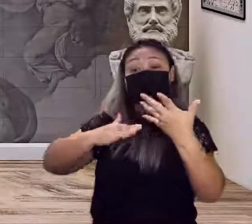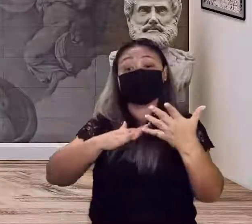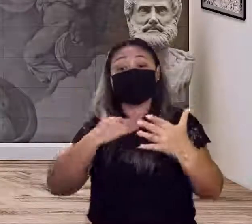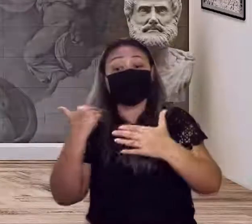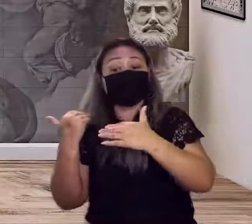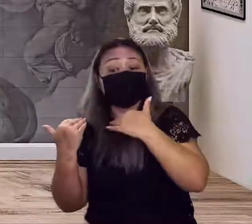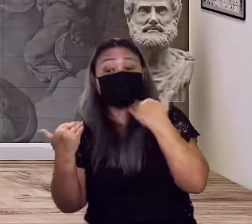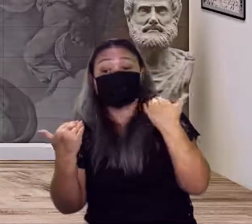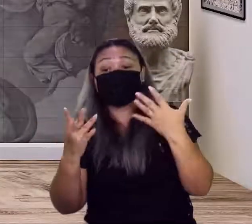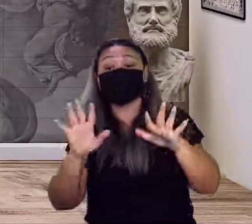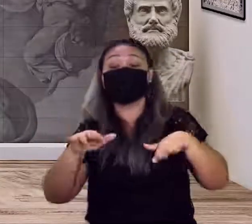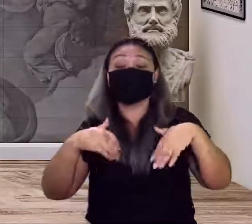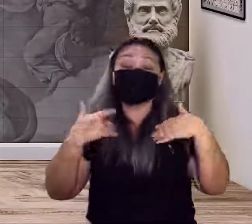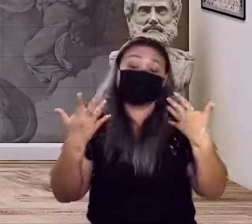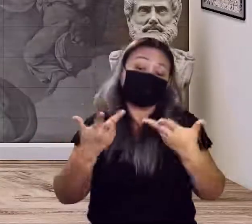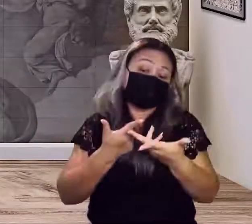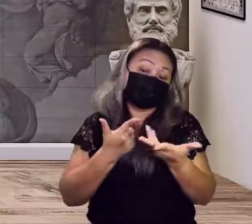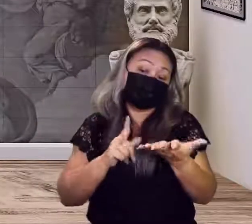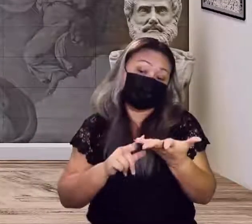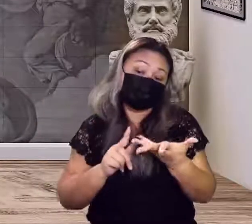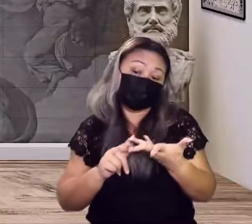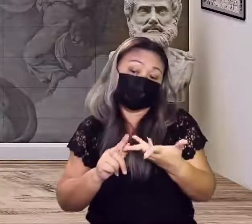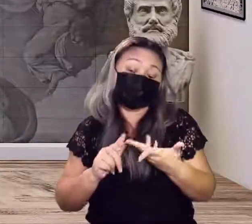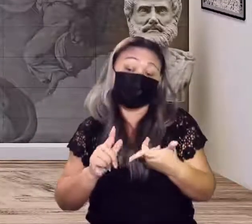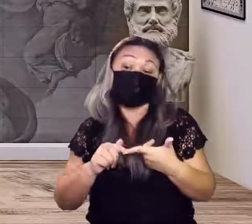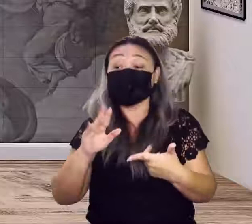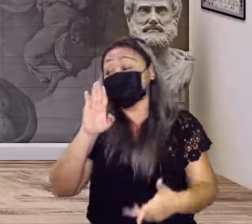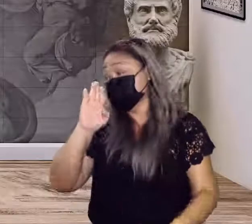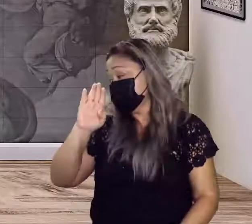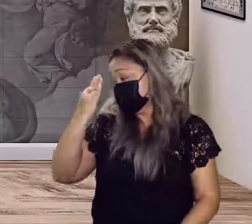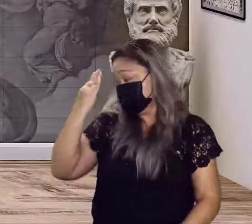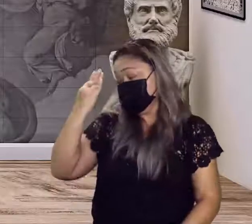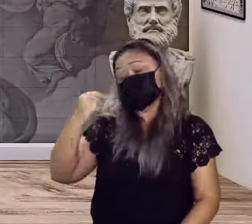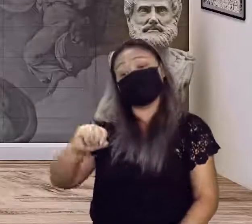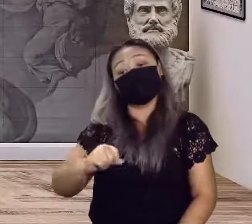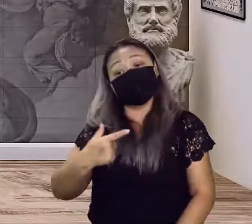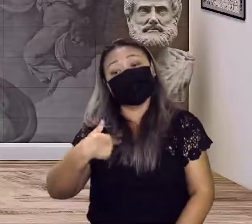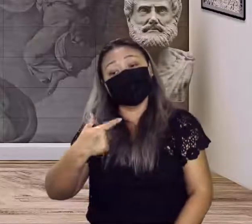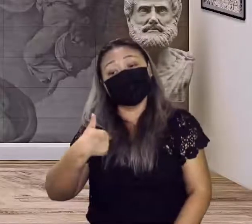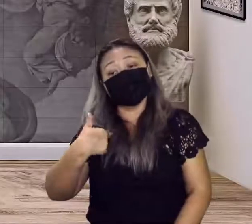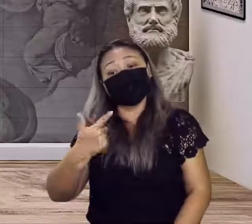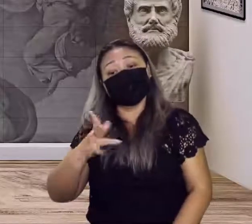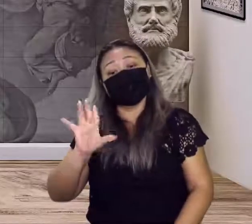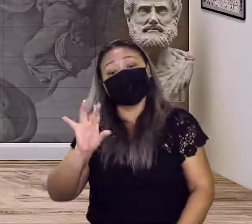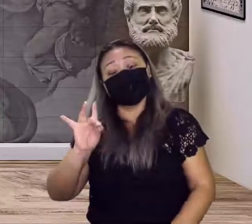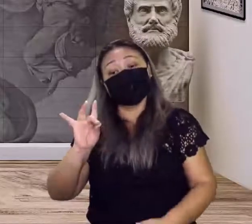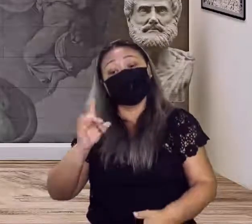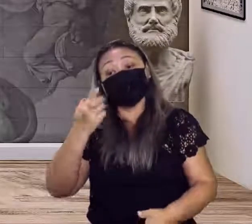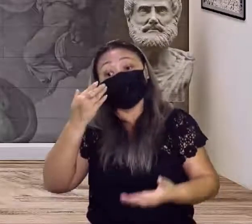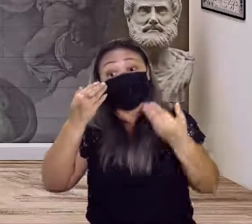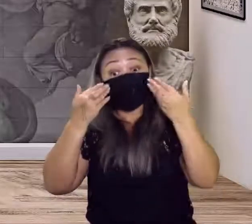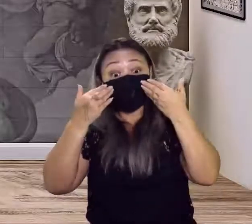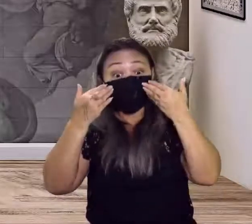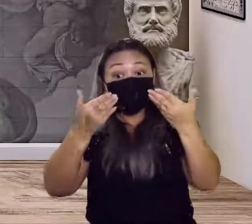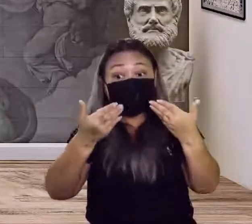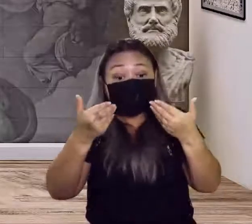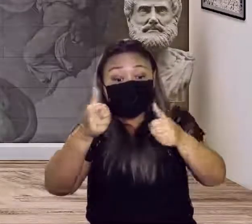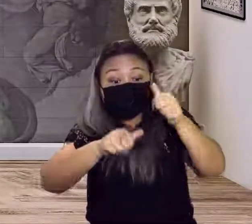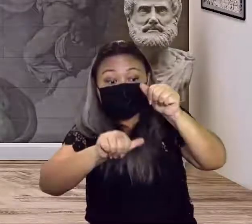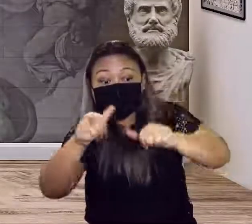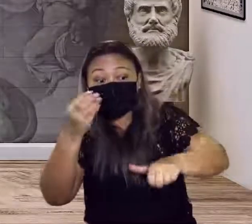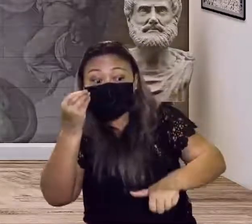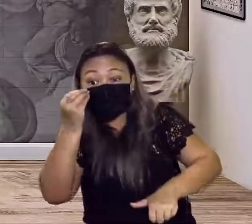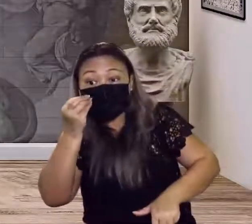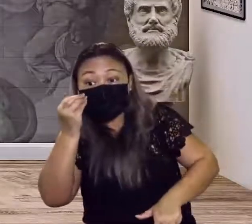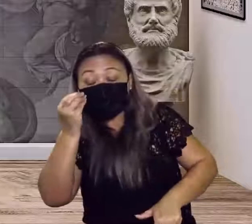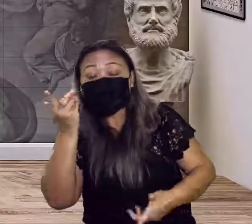faleceu, que o outro fez aquilo e etc. Mas é falso. Porque eu não procurei comprovação, analisar.